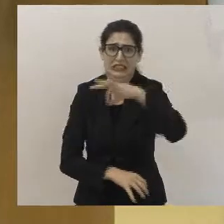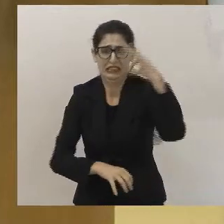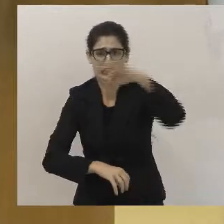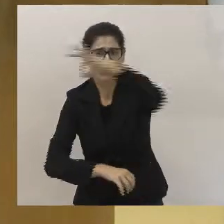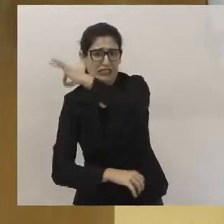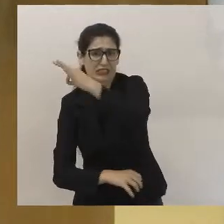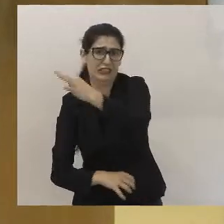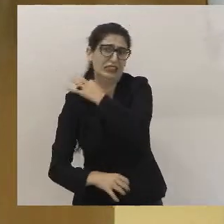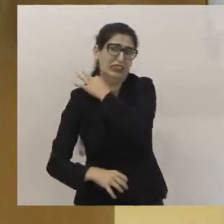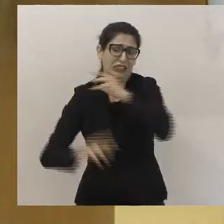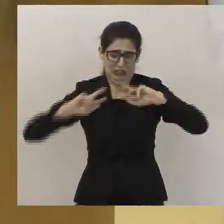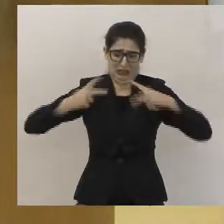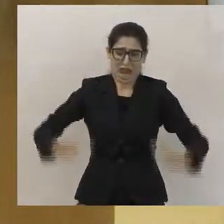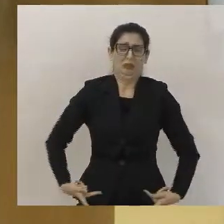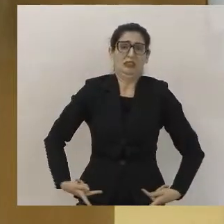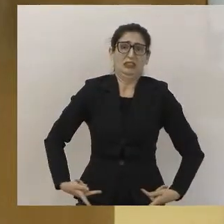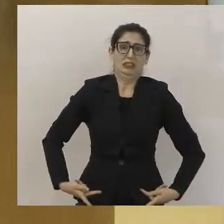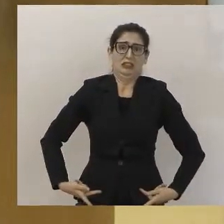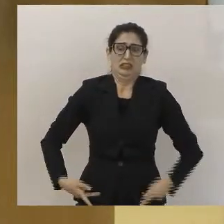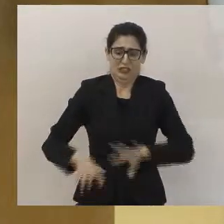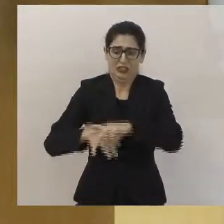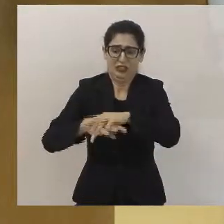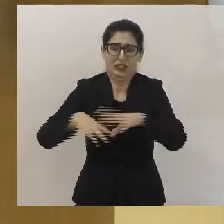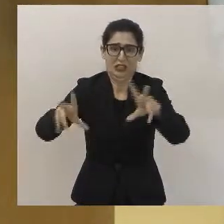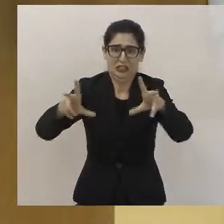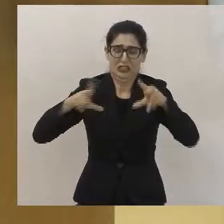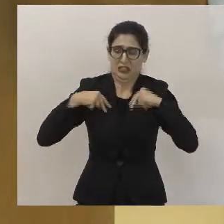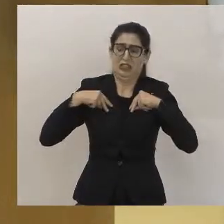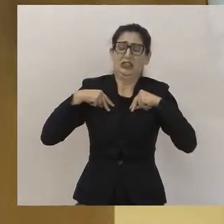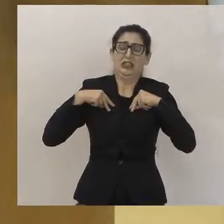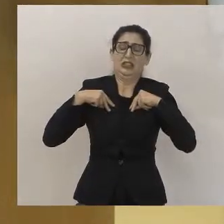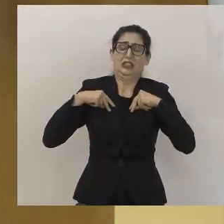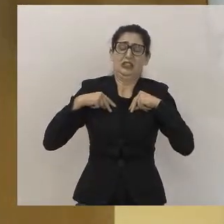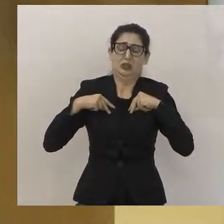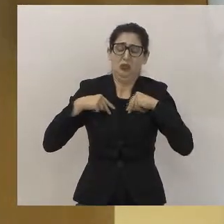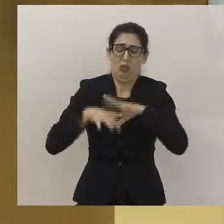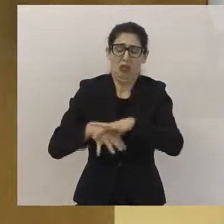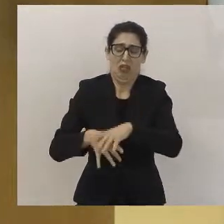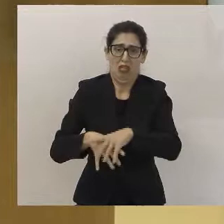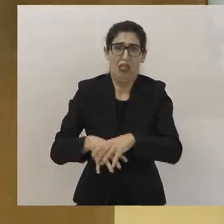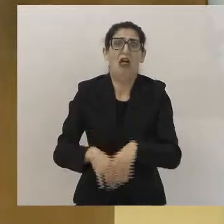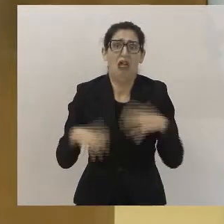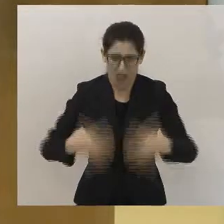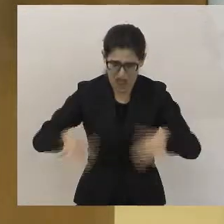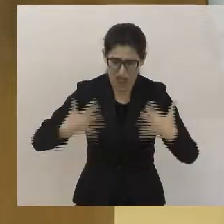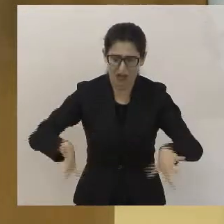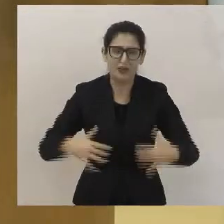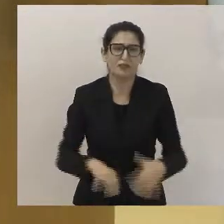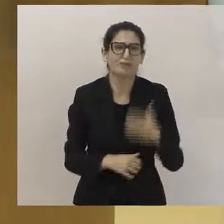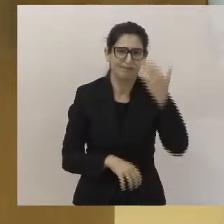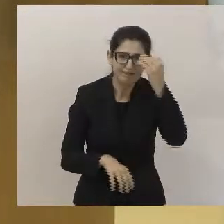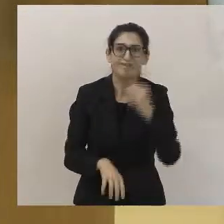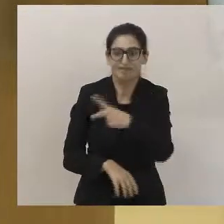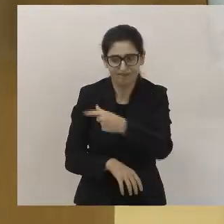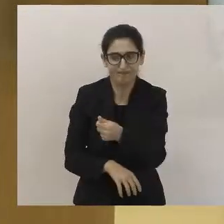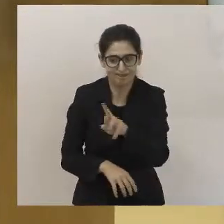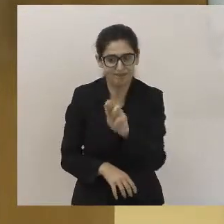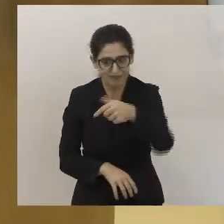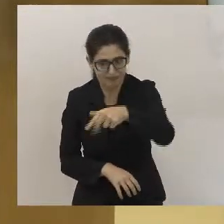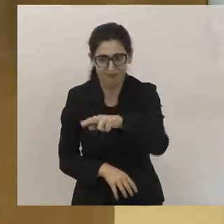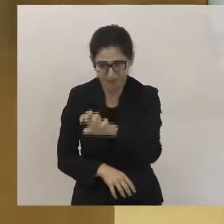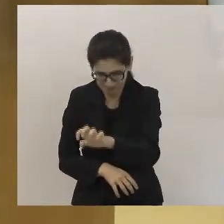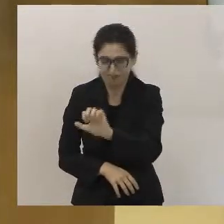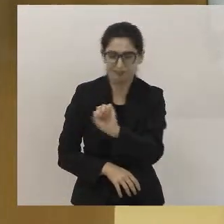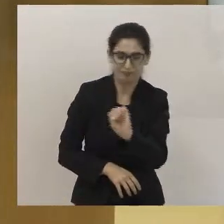limpeza da dengue mas a novo no no educamais no parque santo antônio a essa lástima